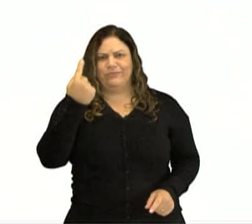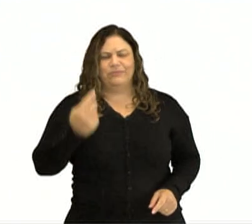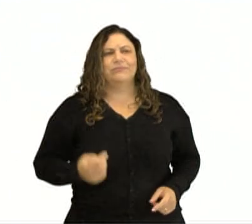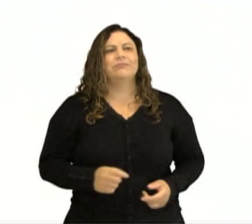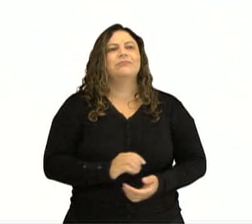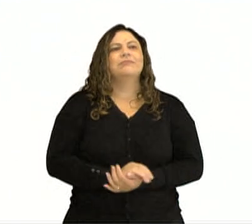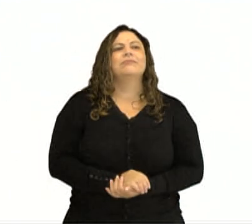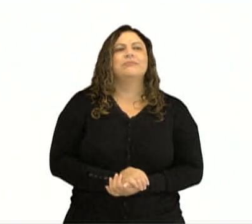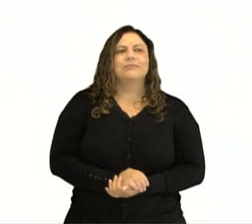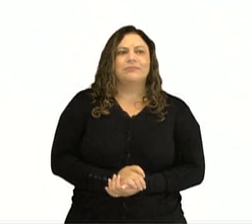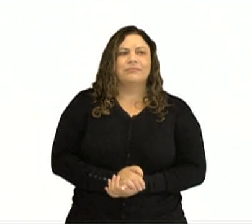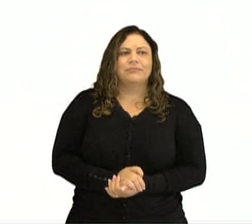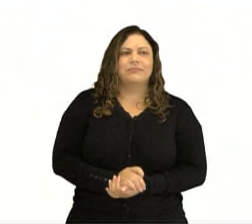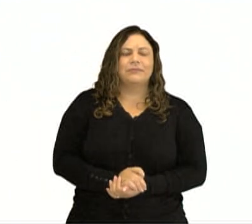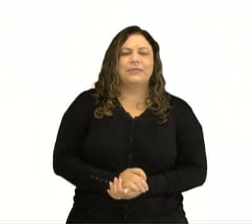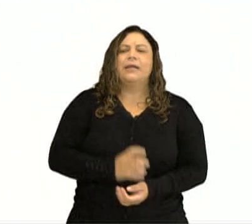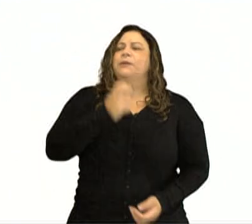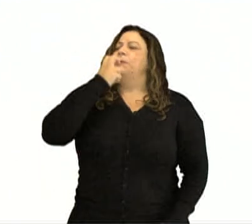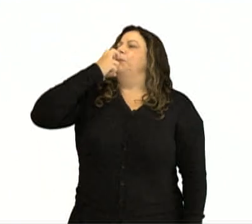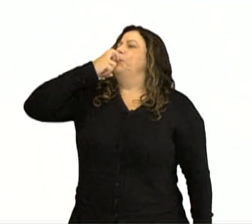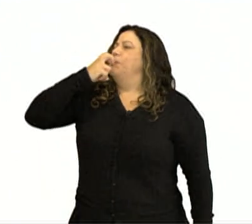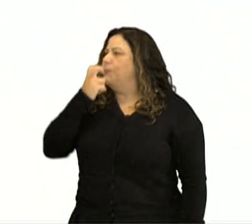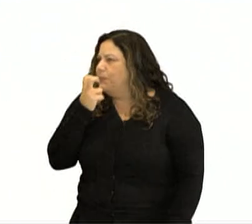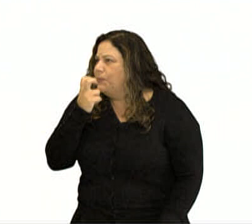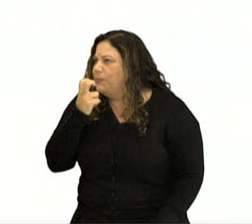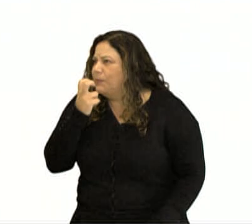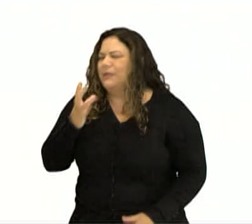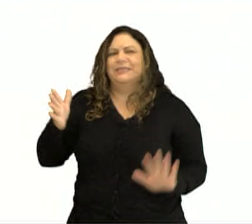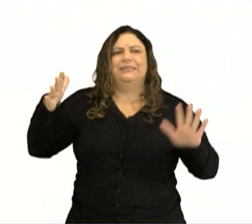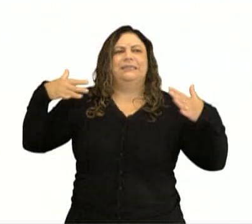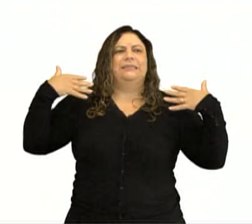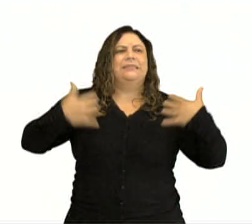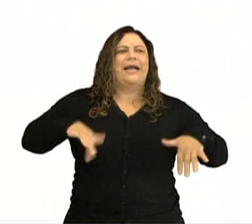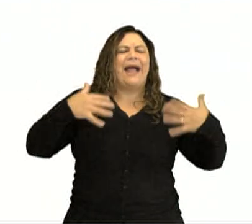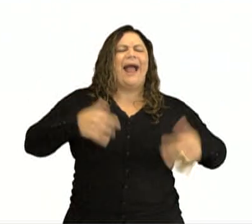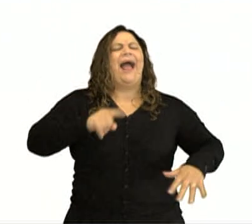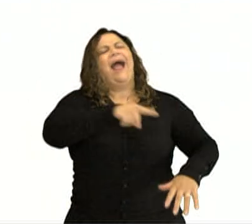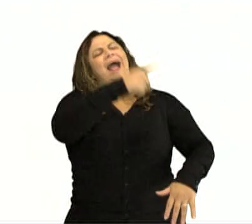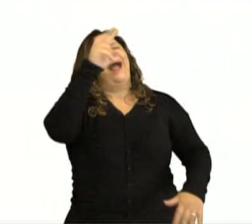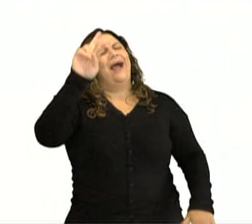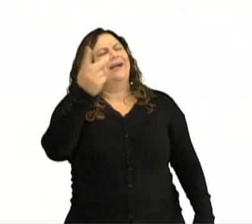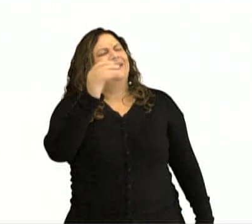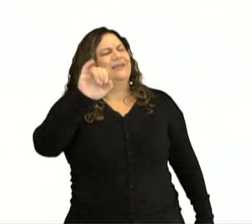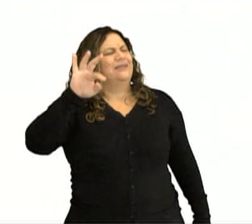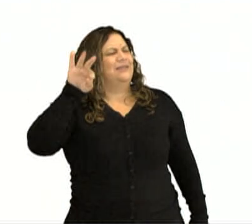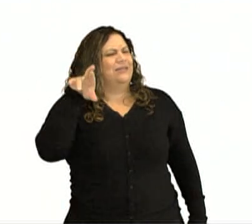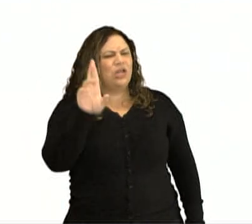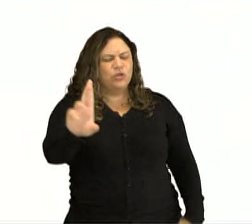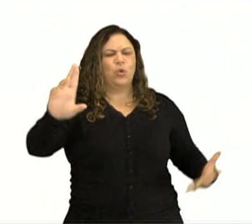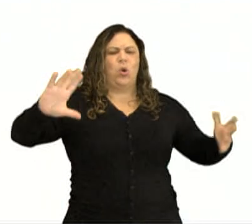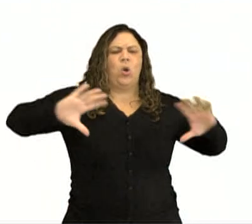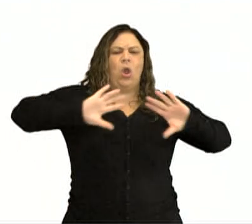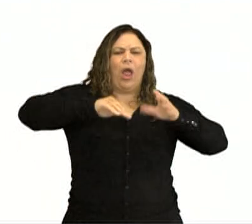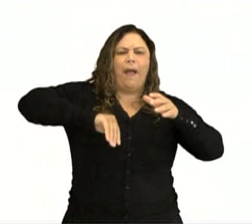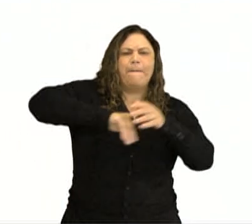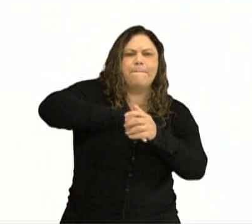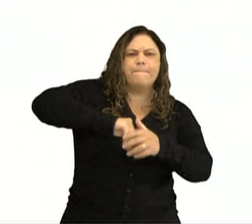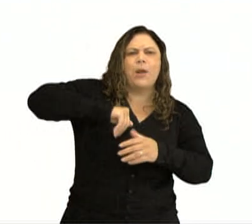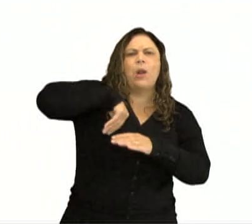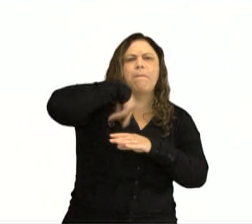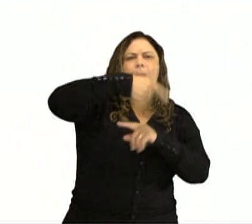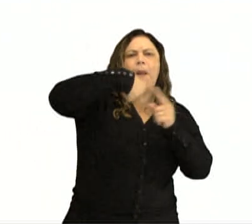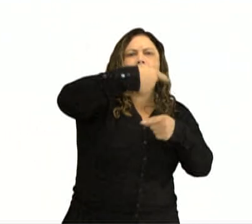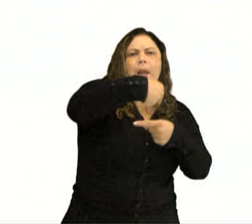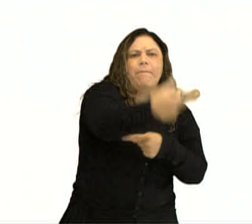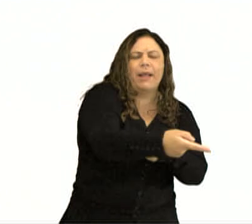aí Heitor, a bola foi parar na extrema esquerda. Meli desembestou